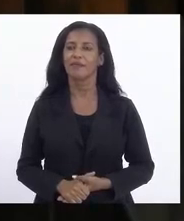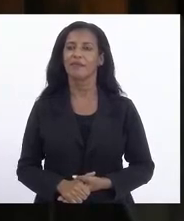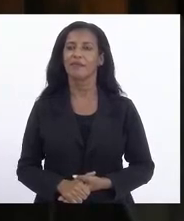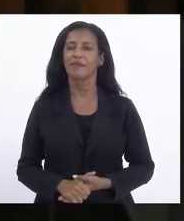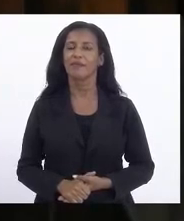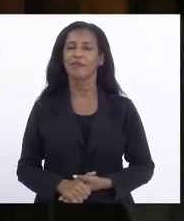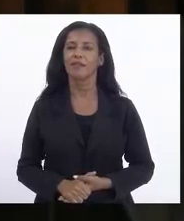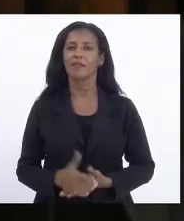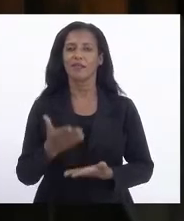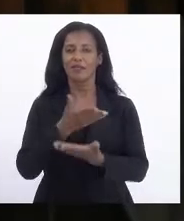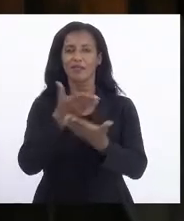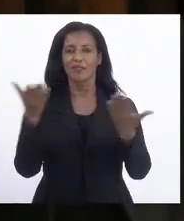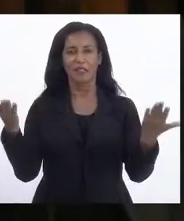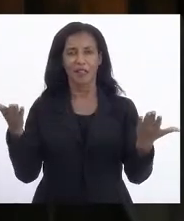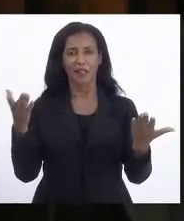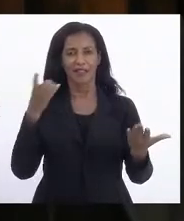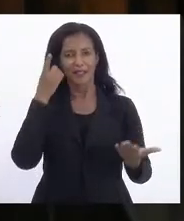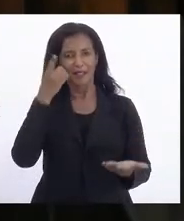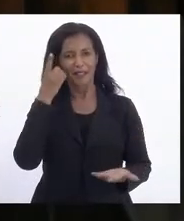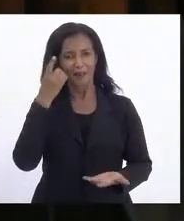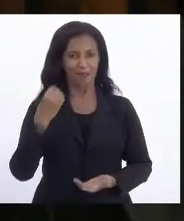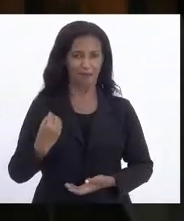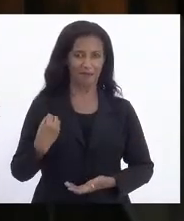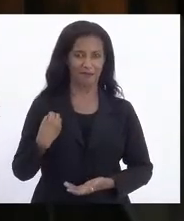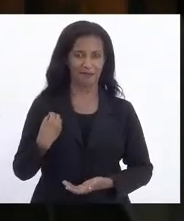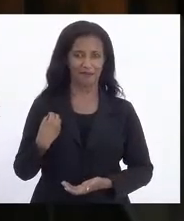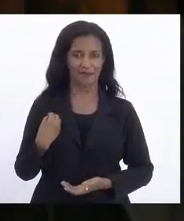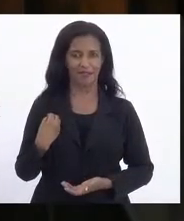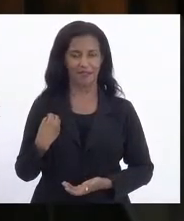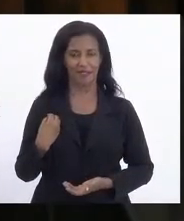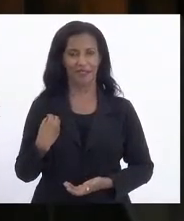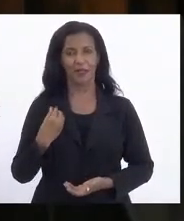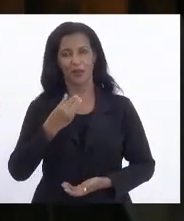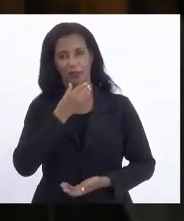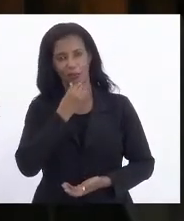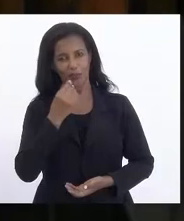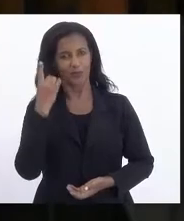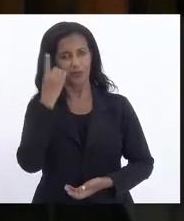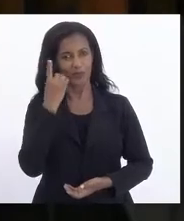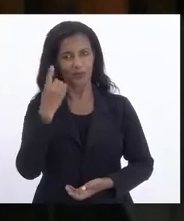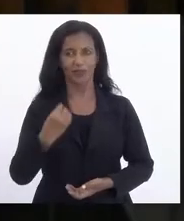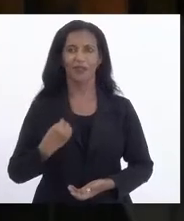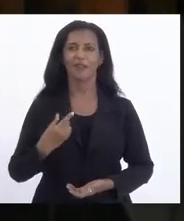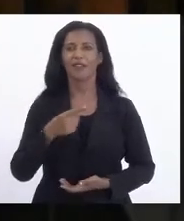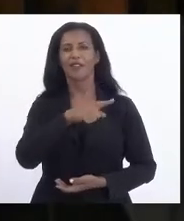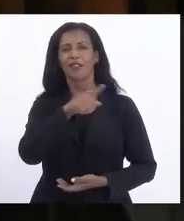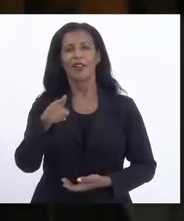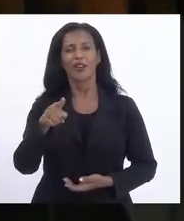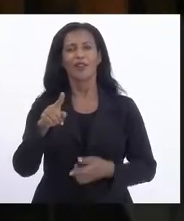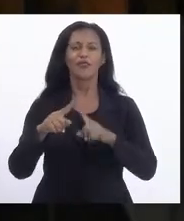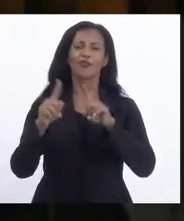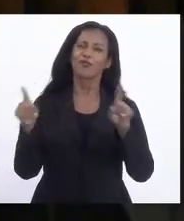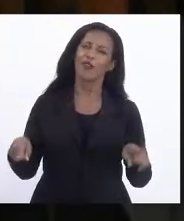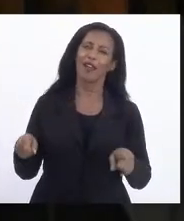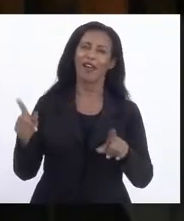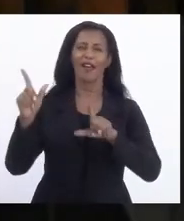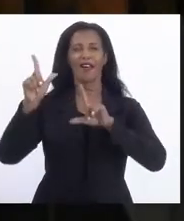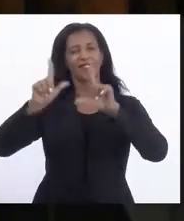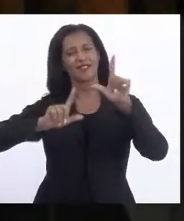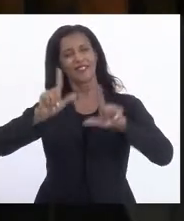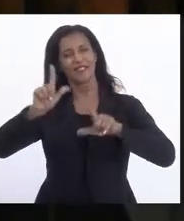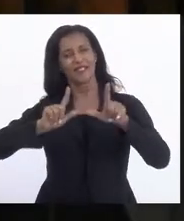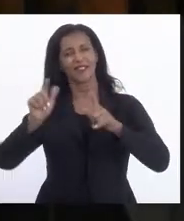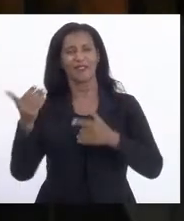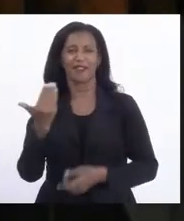Senhoras deputadas presentes, senhores deputados presentes, funcionários, imprensa, companheiros